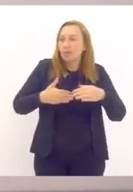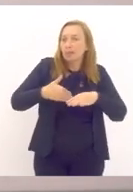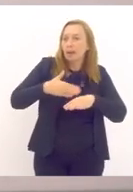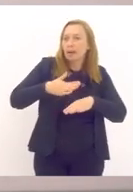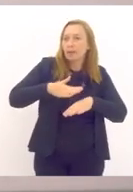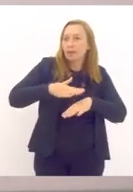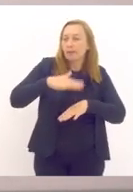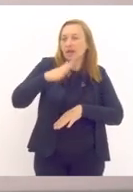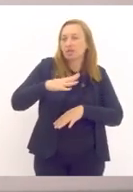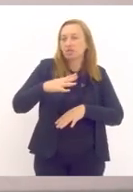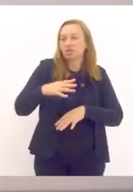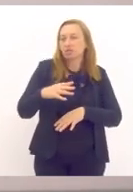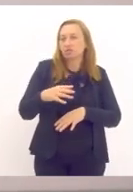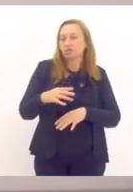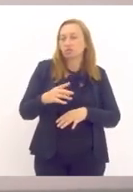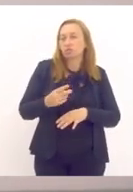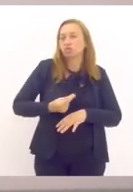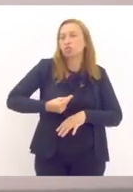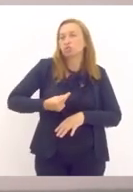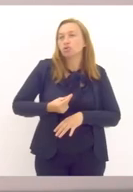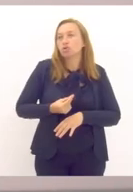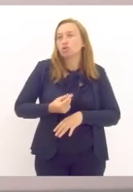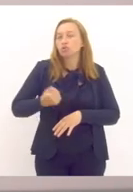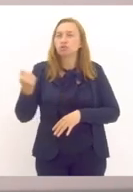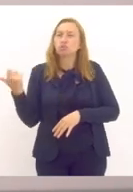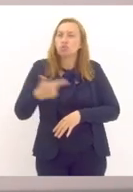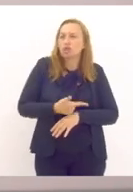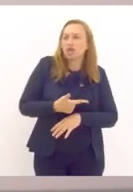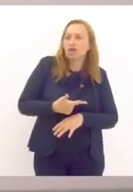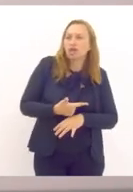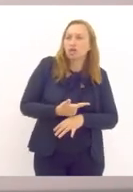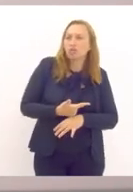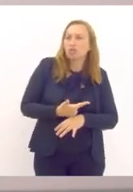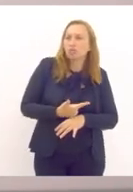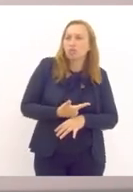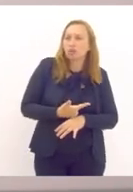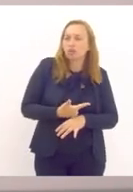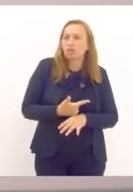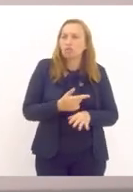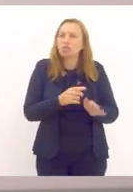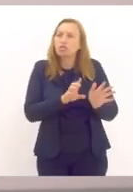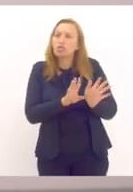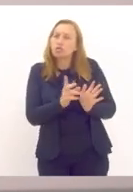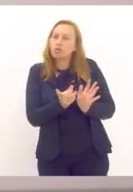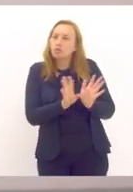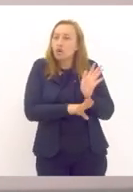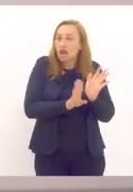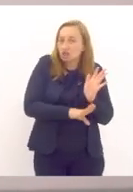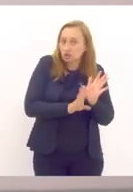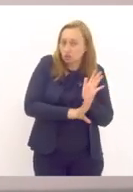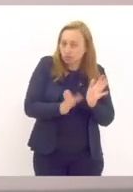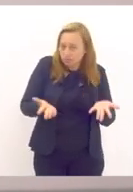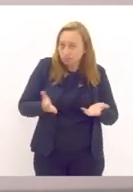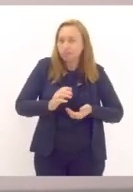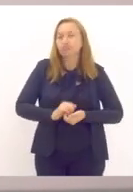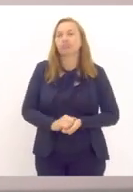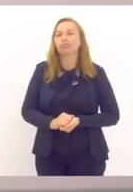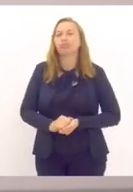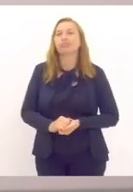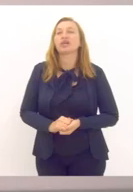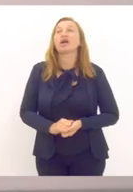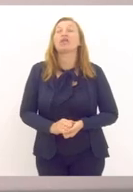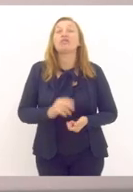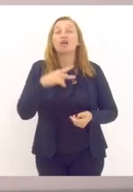contas e talvez aí chegassem num ponto que, em especial, interesse aos deputados. Que ponto é esse? A gente falar do que